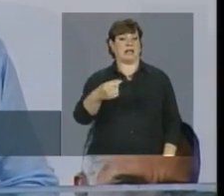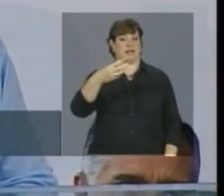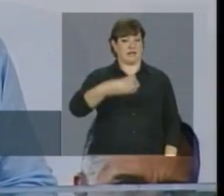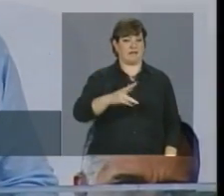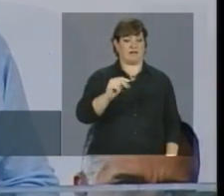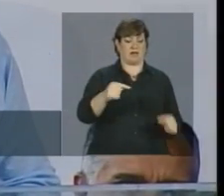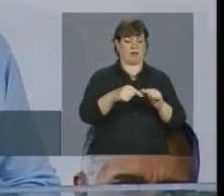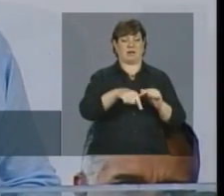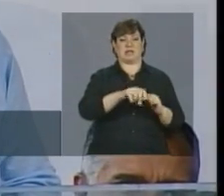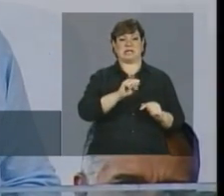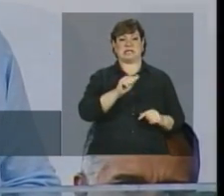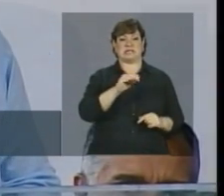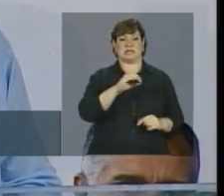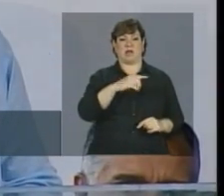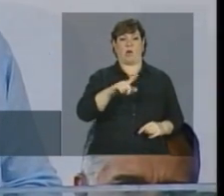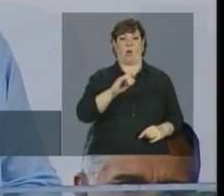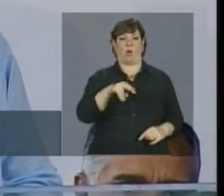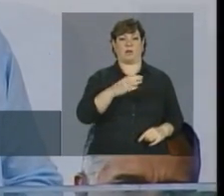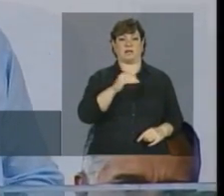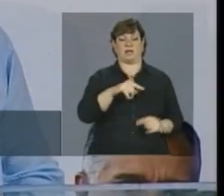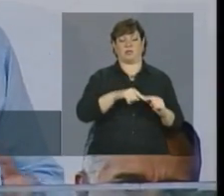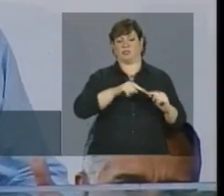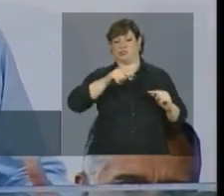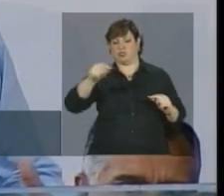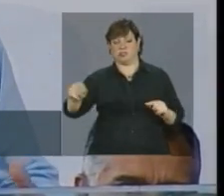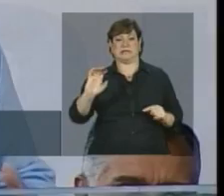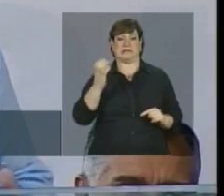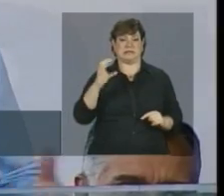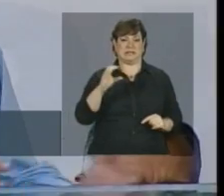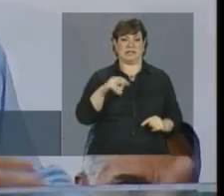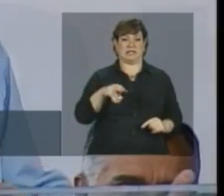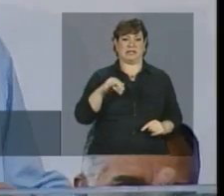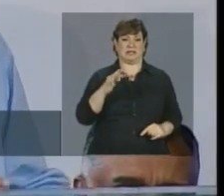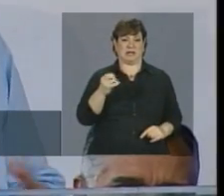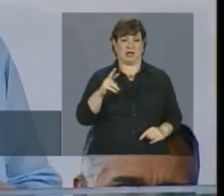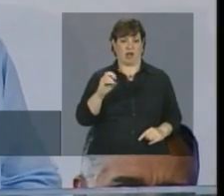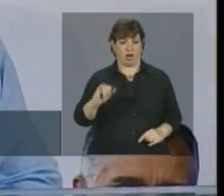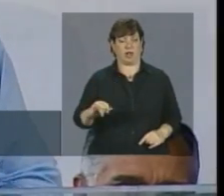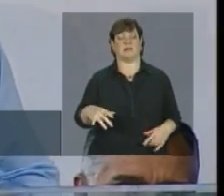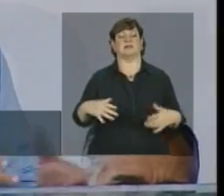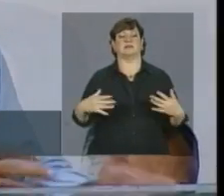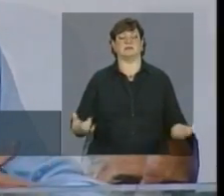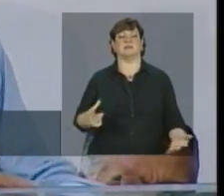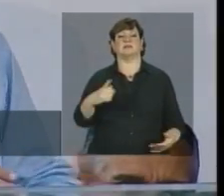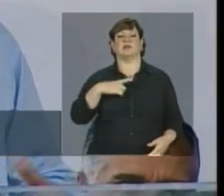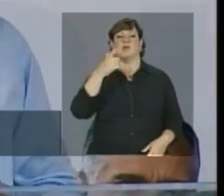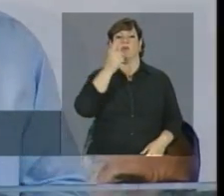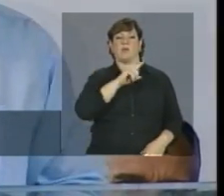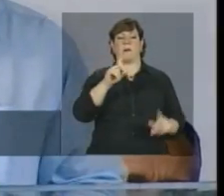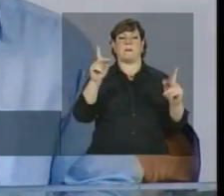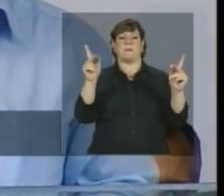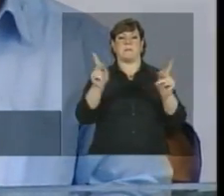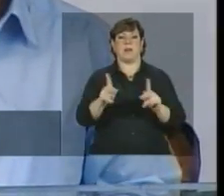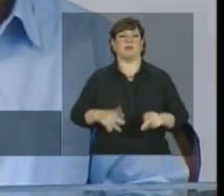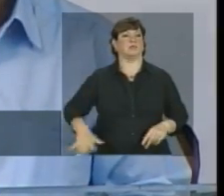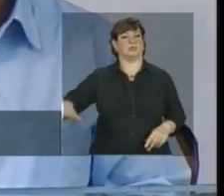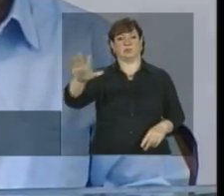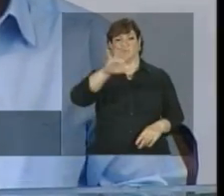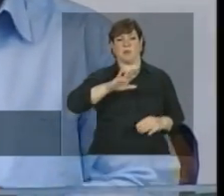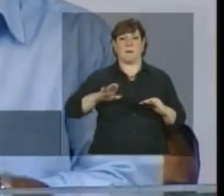ligar São Gonçalo, Itaboraí, Niterói. Parceria significa o quê? Segurança pública, pacificação das